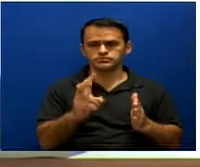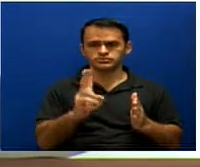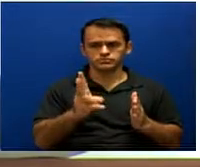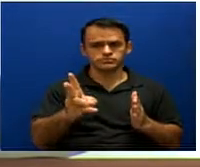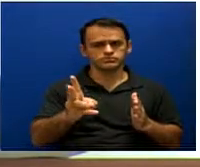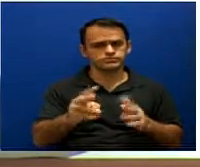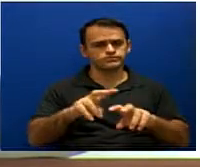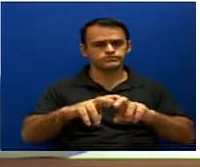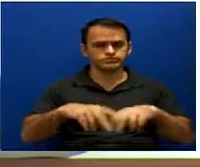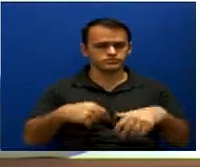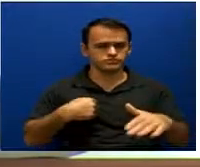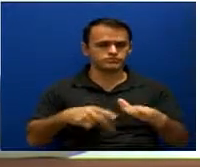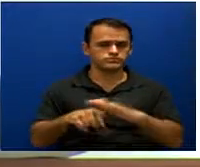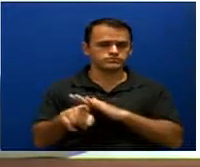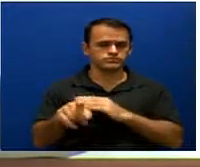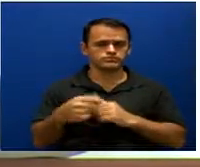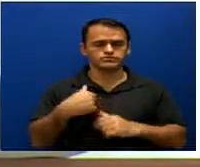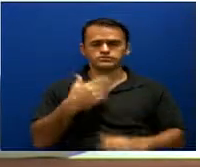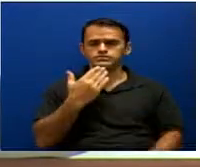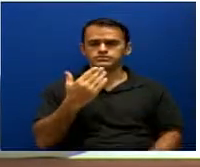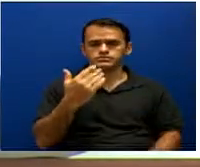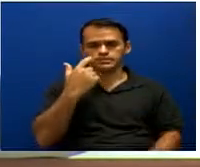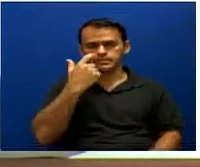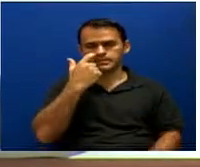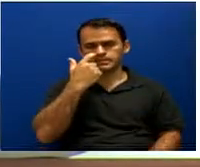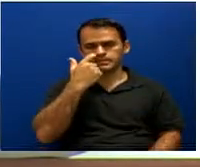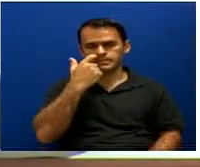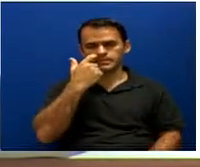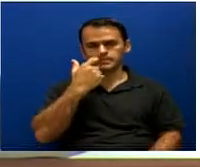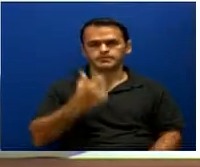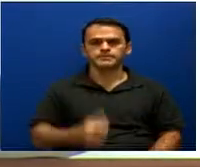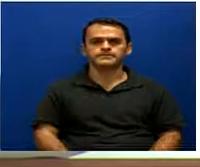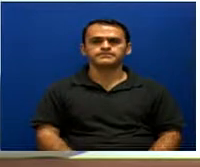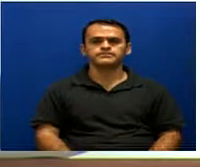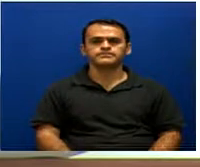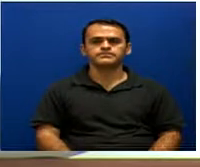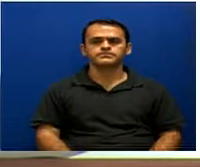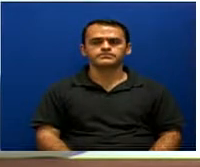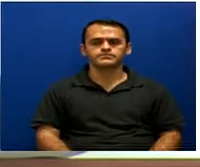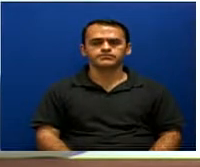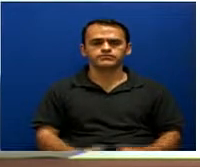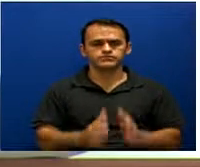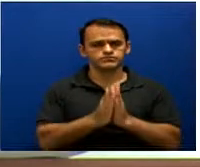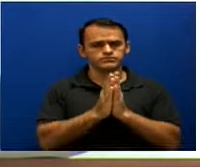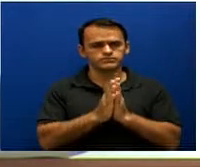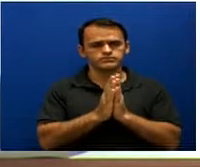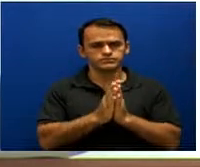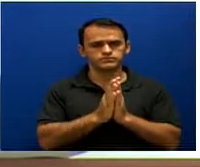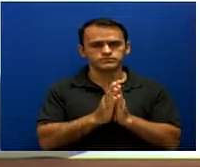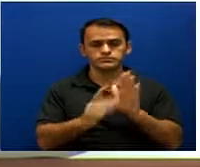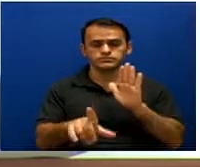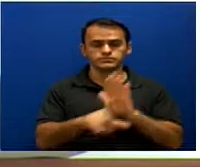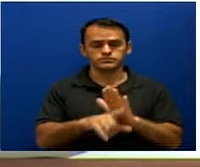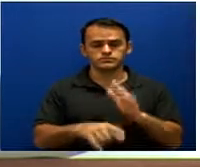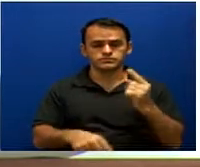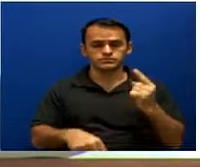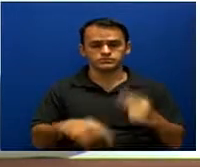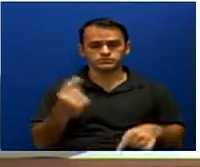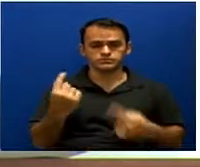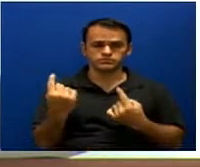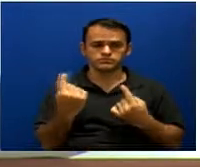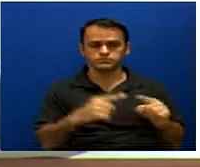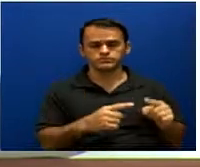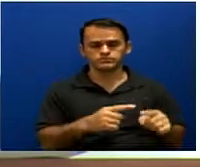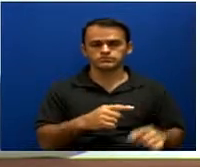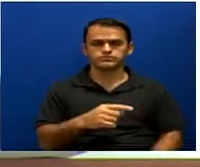esse questionamento. E daí eu peço aí que seja quebrado, que quebre a inconstitucionalidade